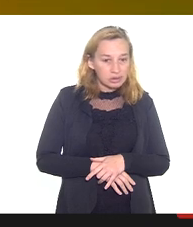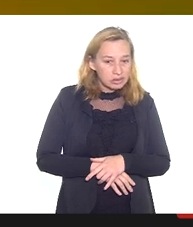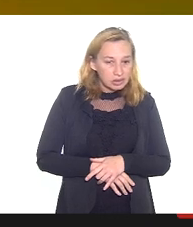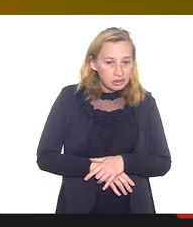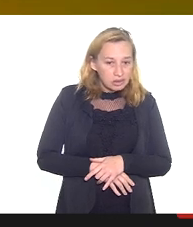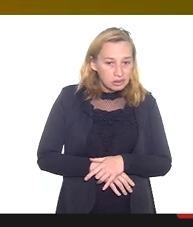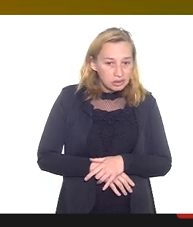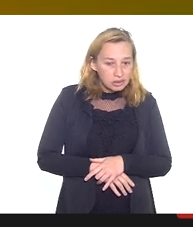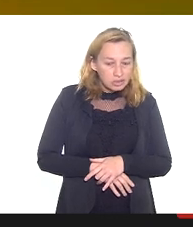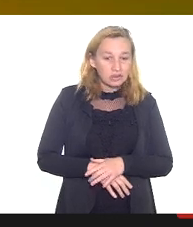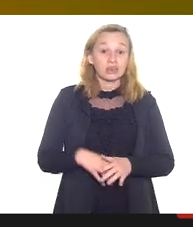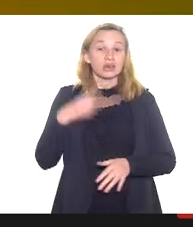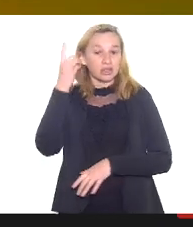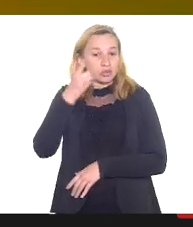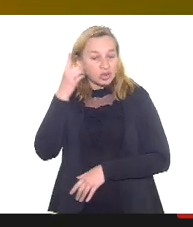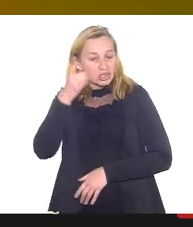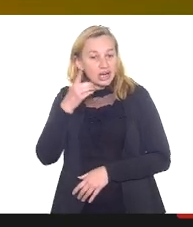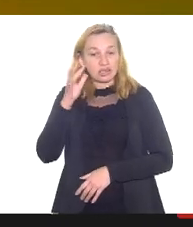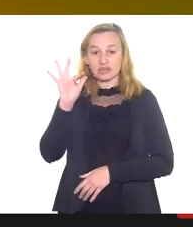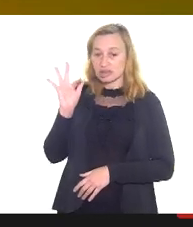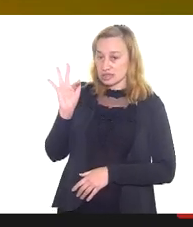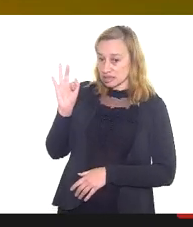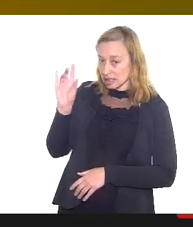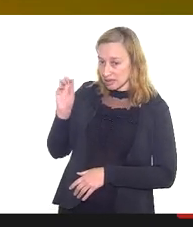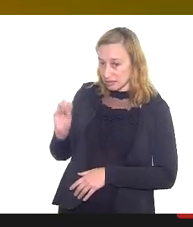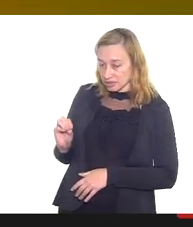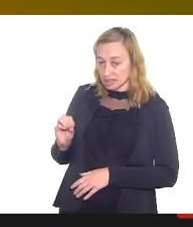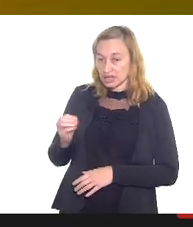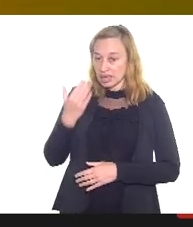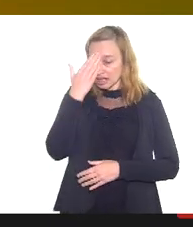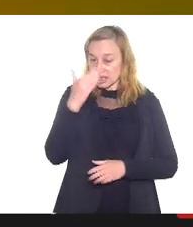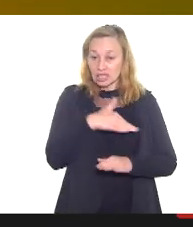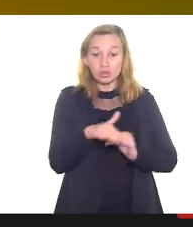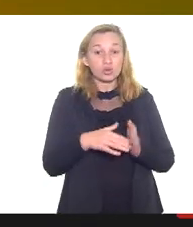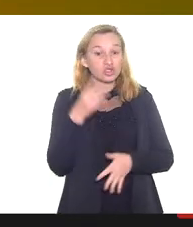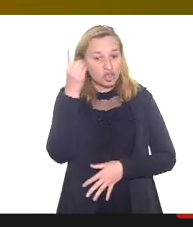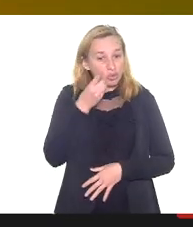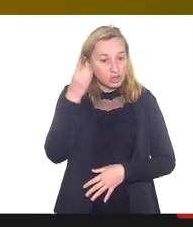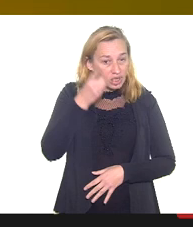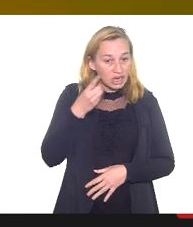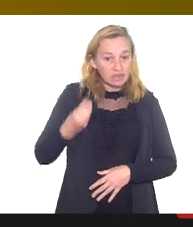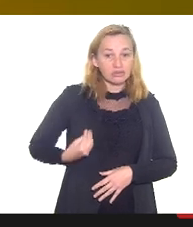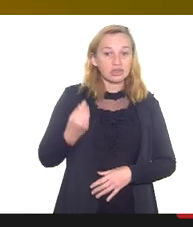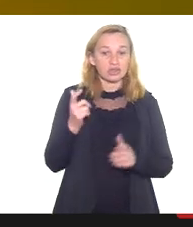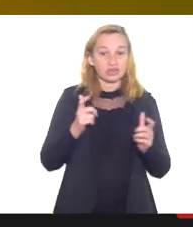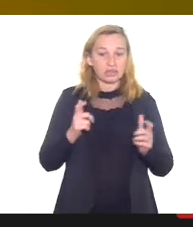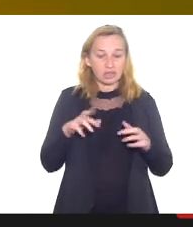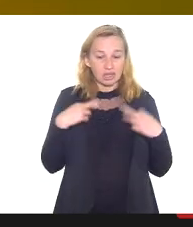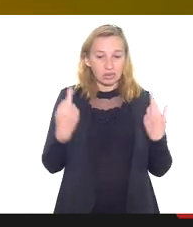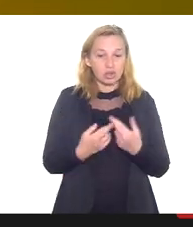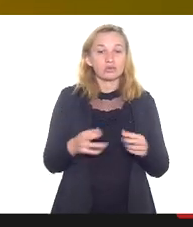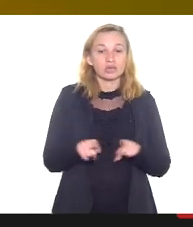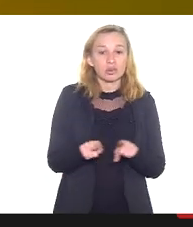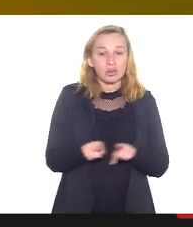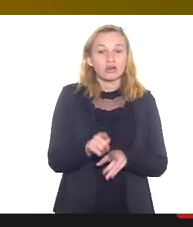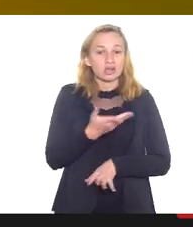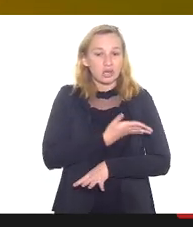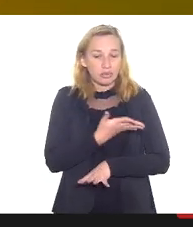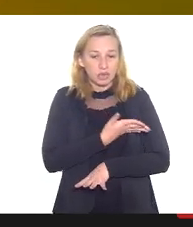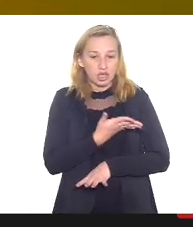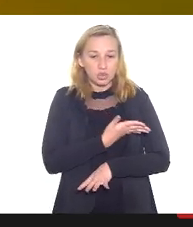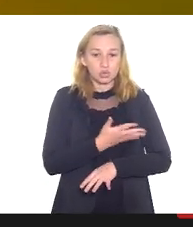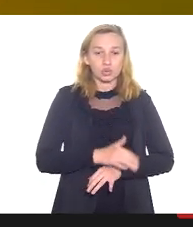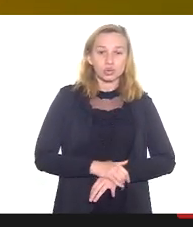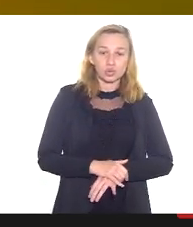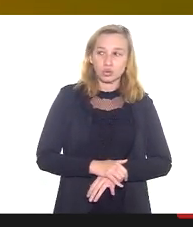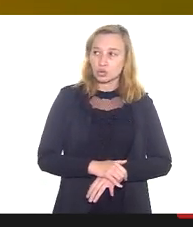deputado Flávio Serafini. Gostaria de agradecer a todos os deputados e deputadas que estão presentes, aos companheiros, aos colegas que estão